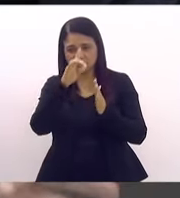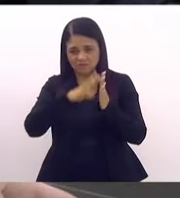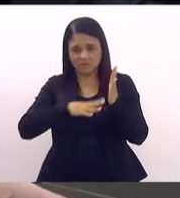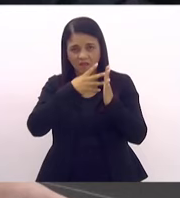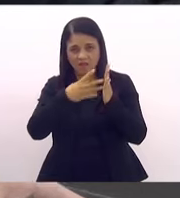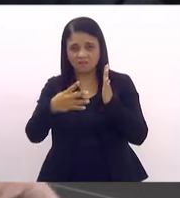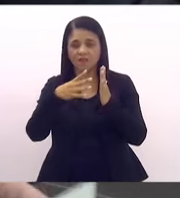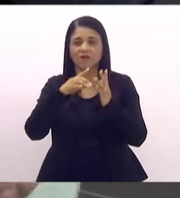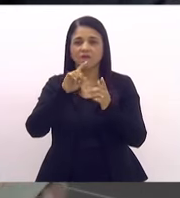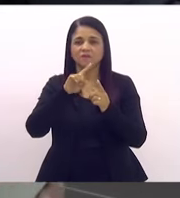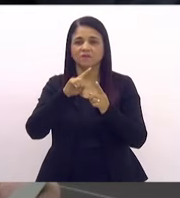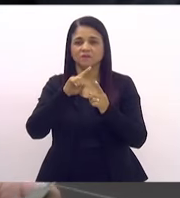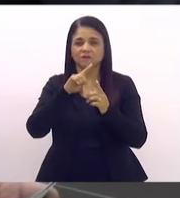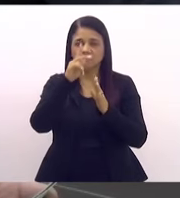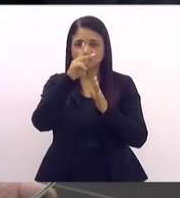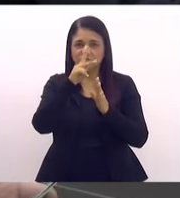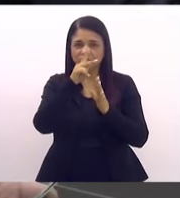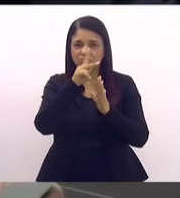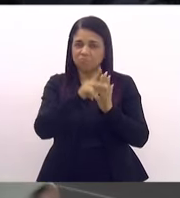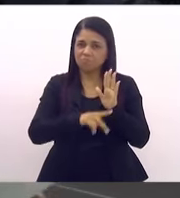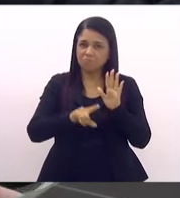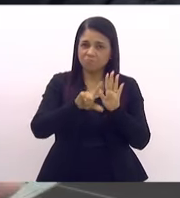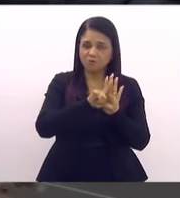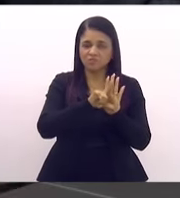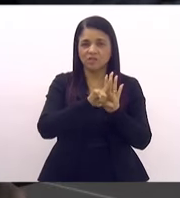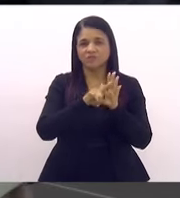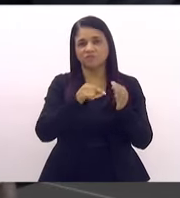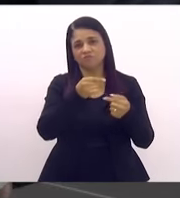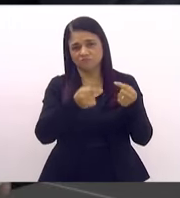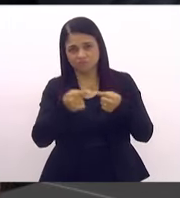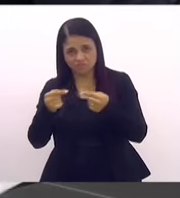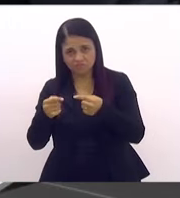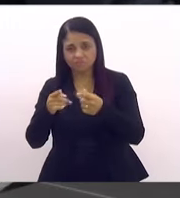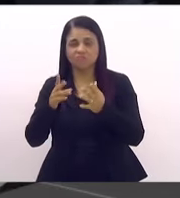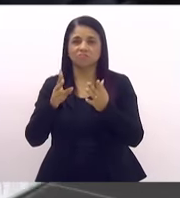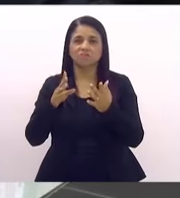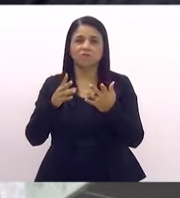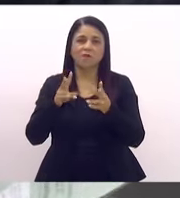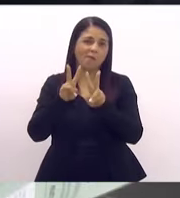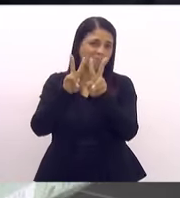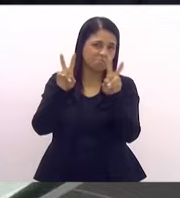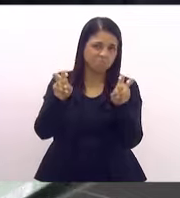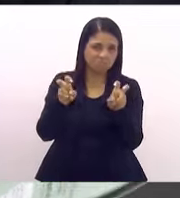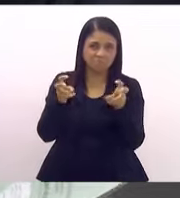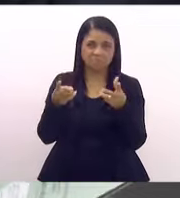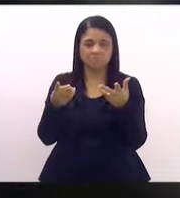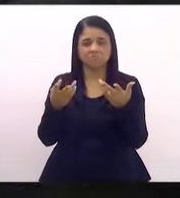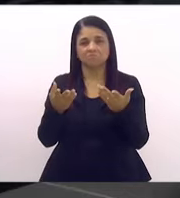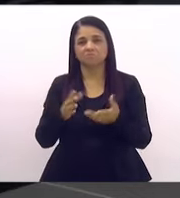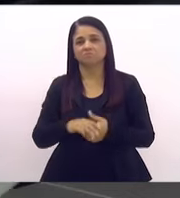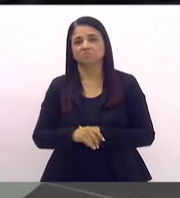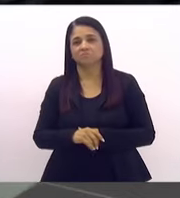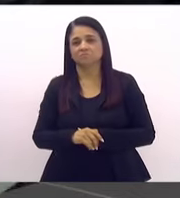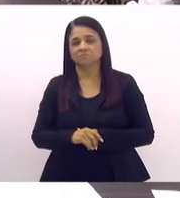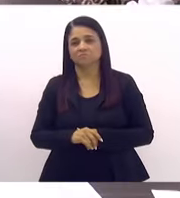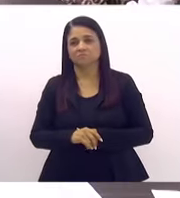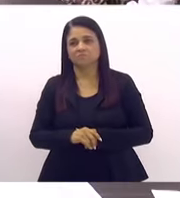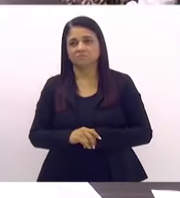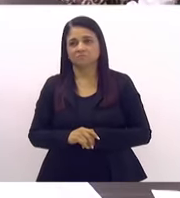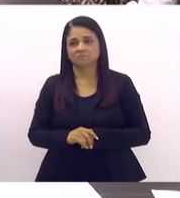são projetos polêmicos ou projetos de lei que envolvam alguma matéria propriamente dita.